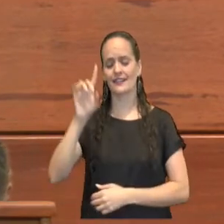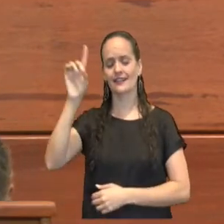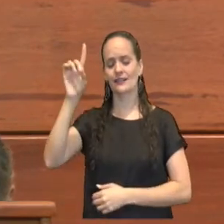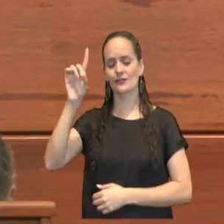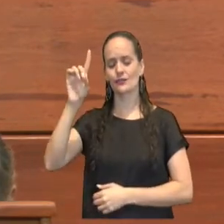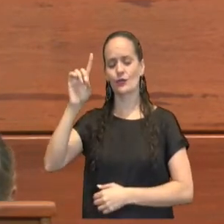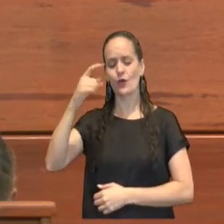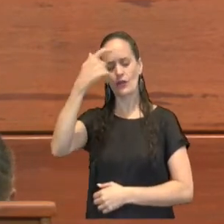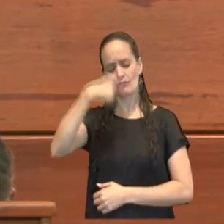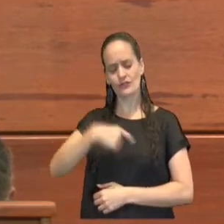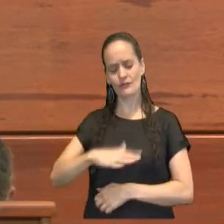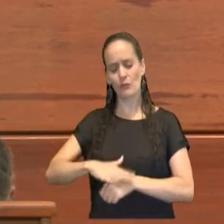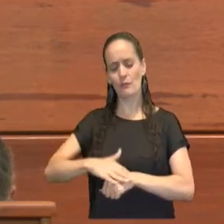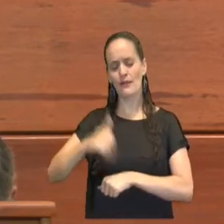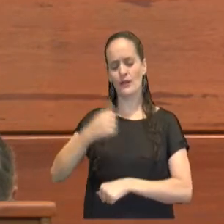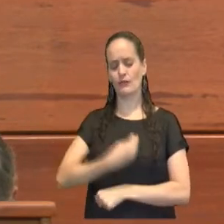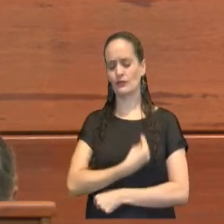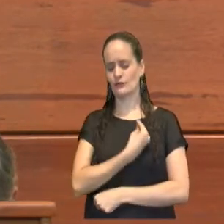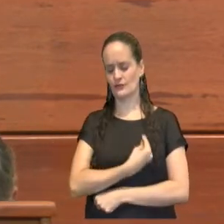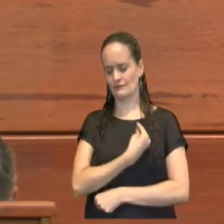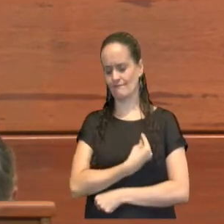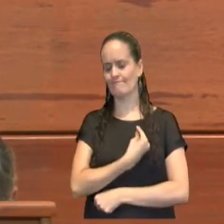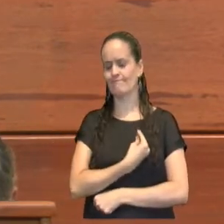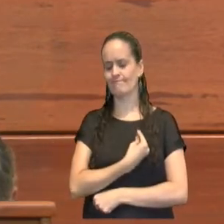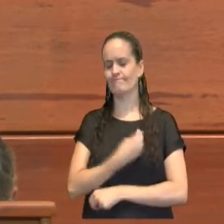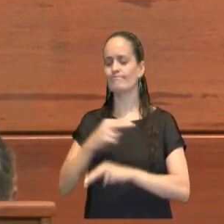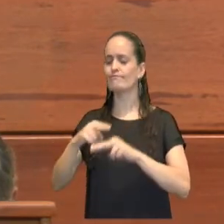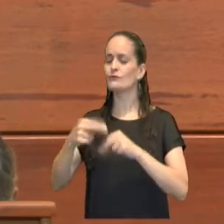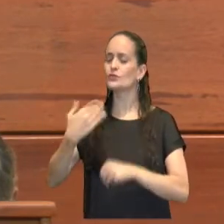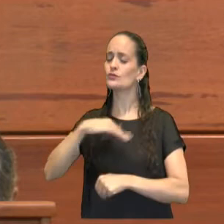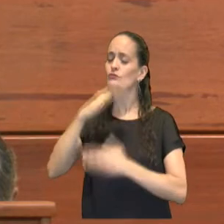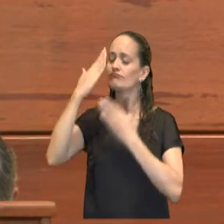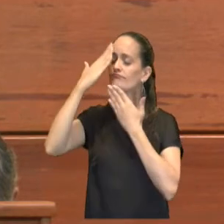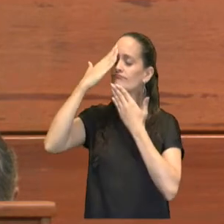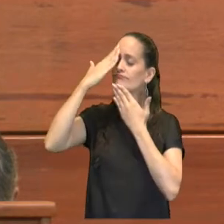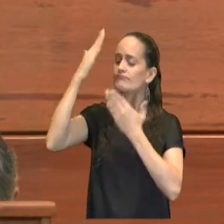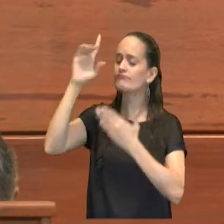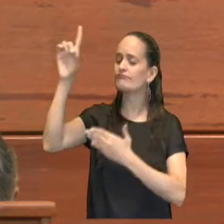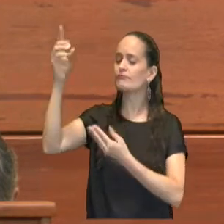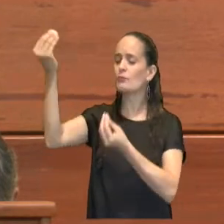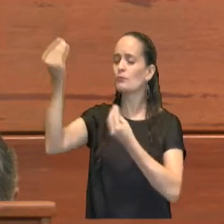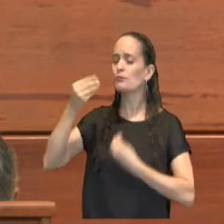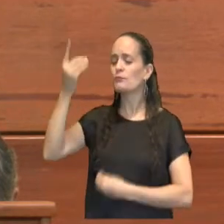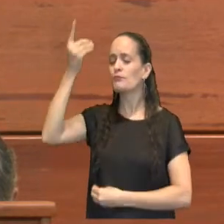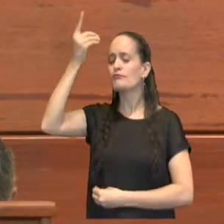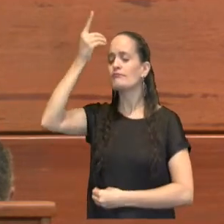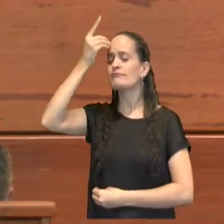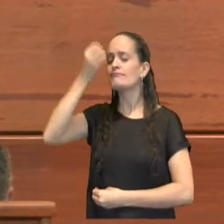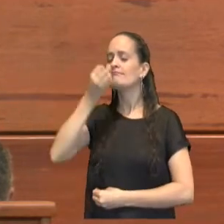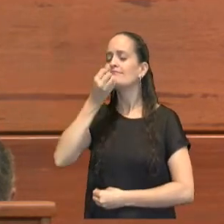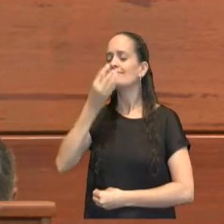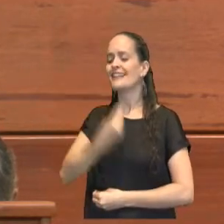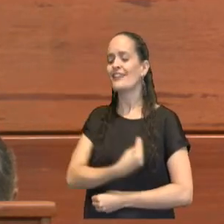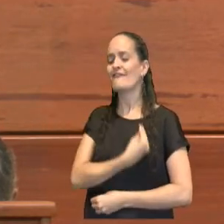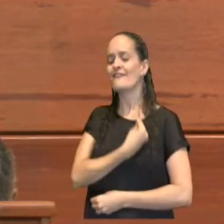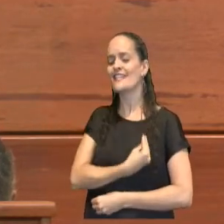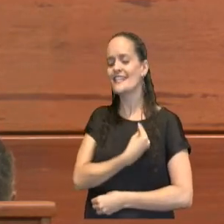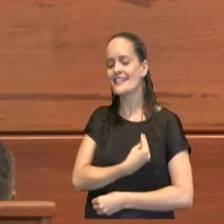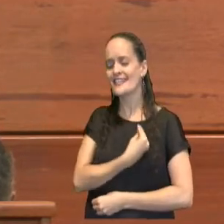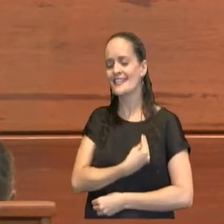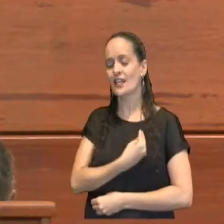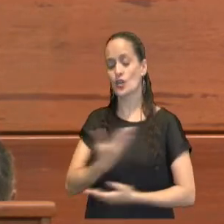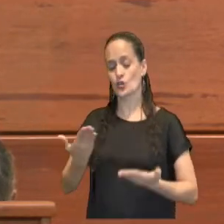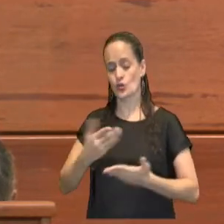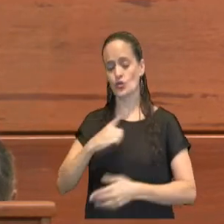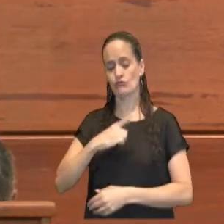melhor. Por isso, Pai, nós Te agradecemos pelo dom da vida que nos permite,